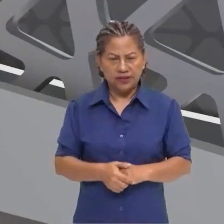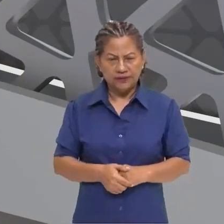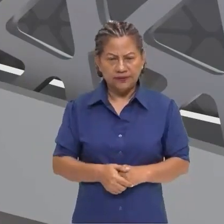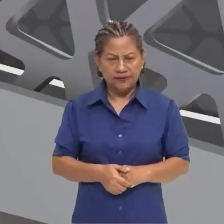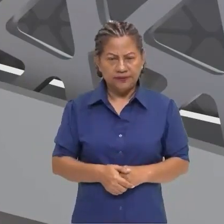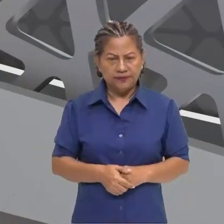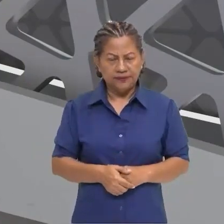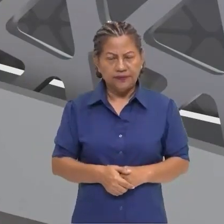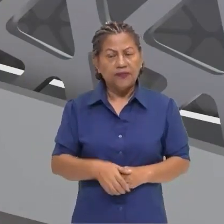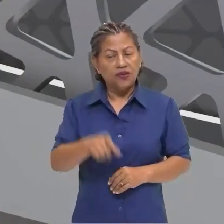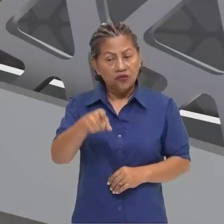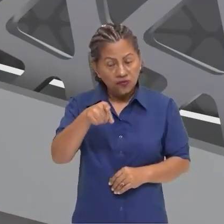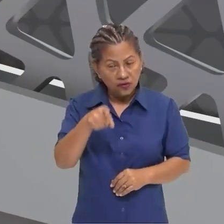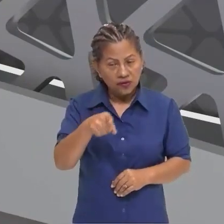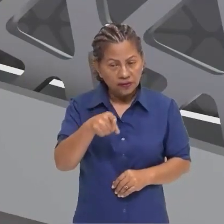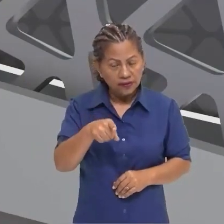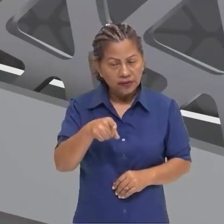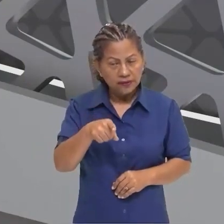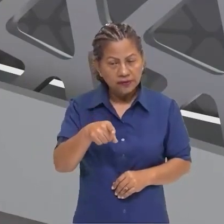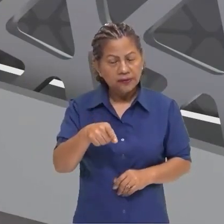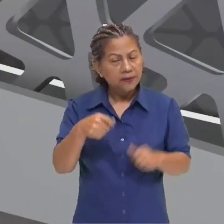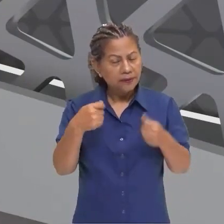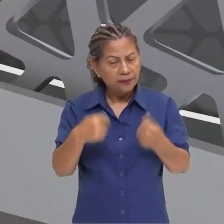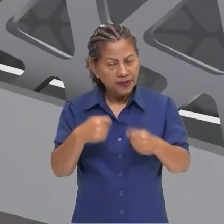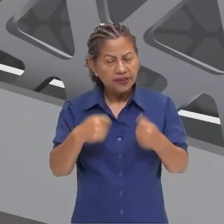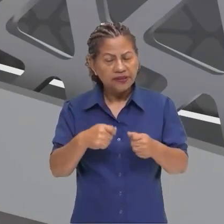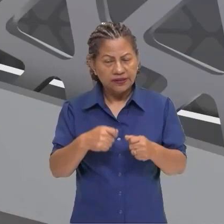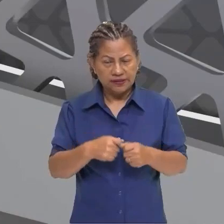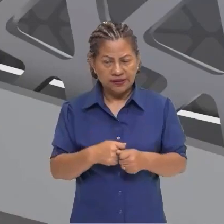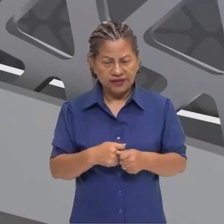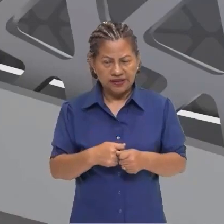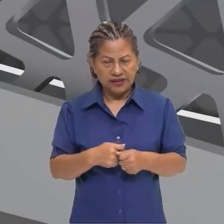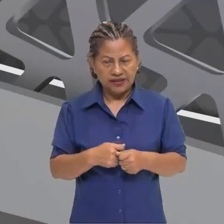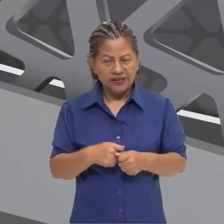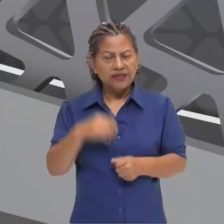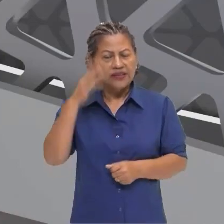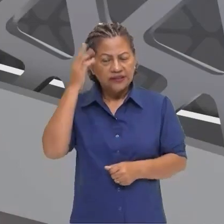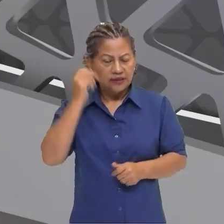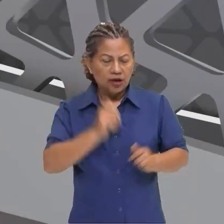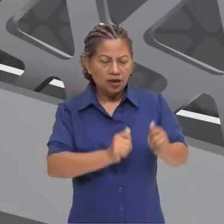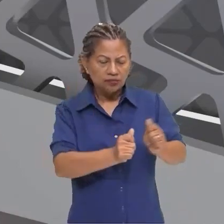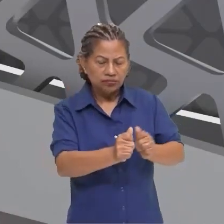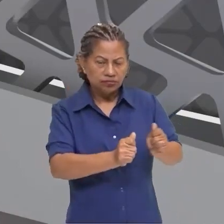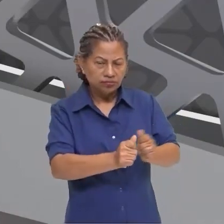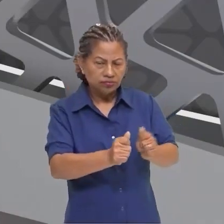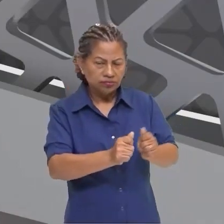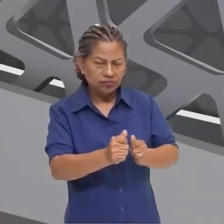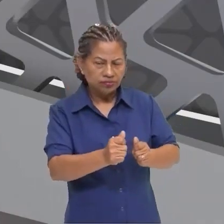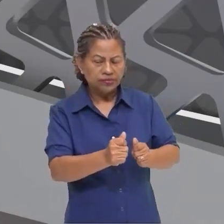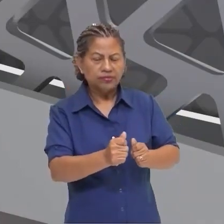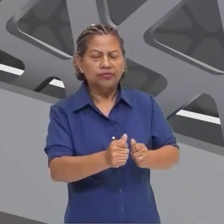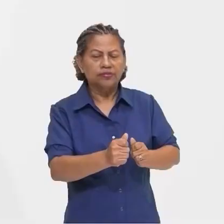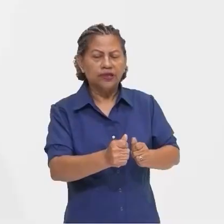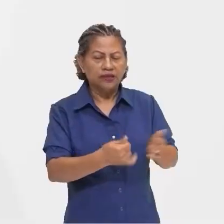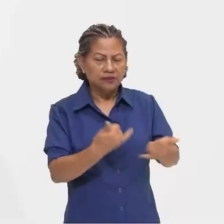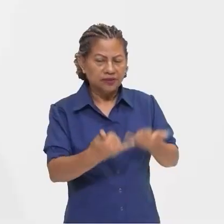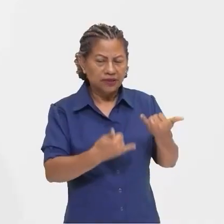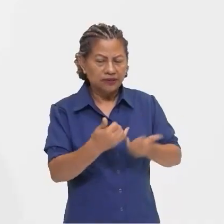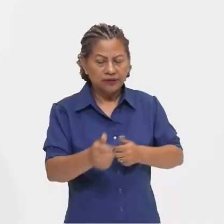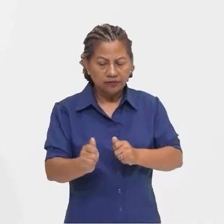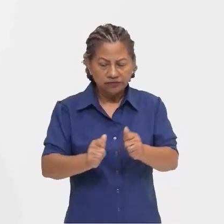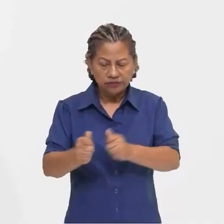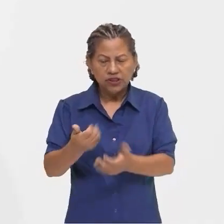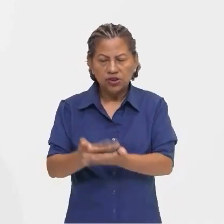você deve conciliar o lazer e as suas responsabilidades. Vamos lá?